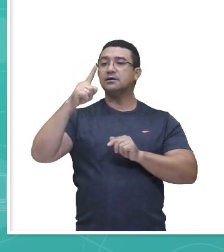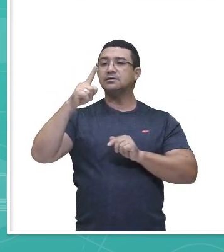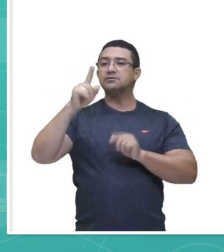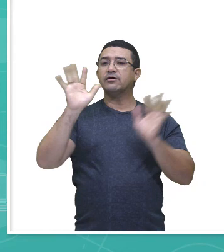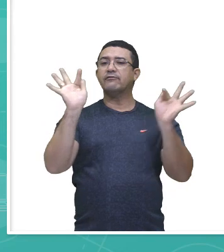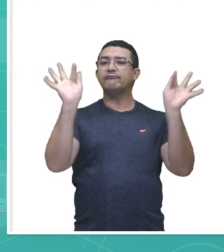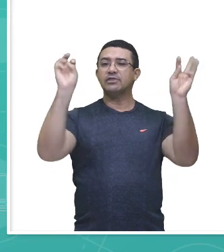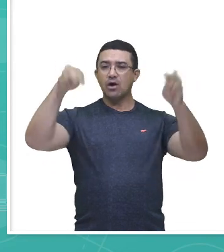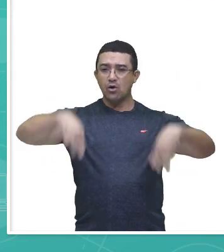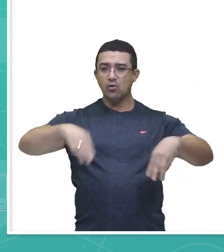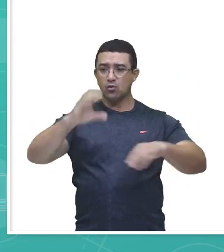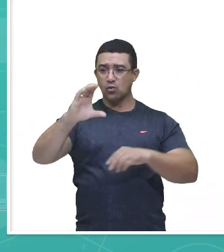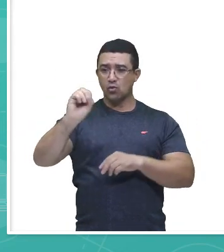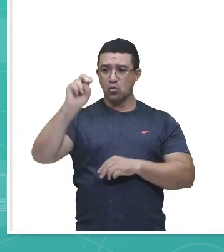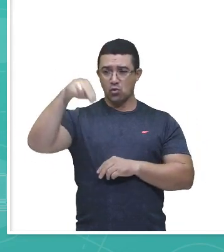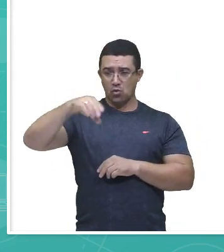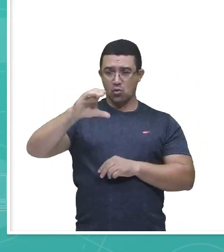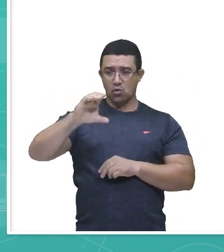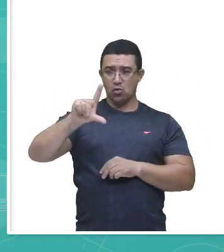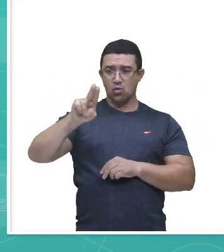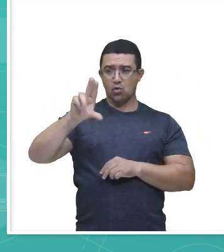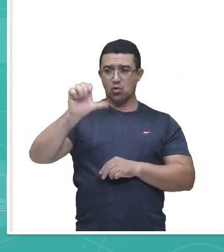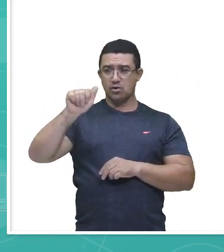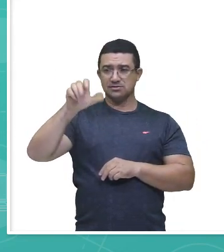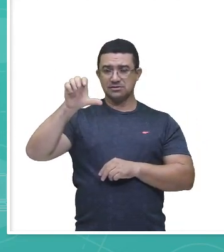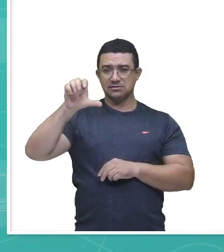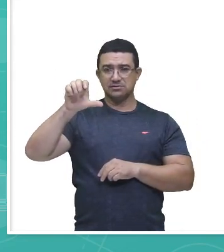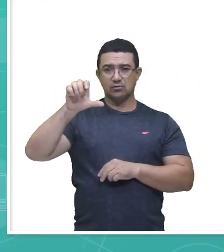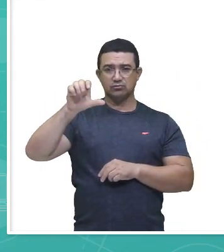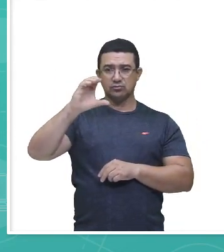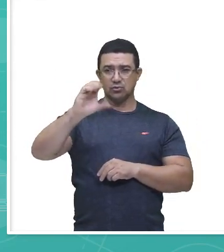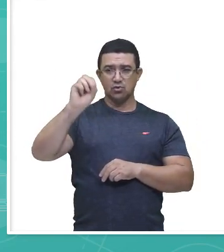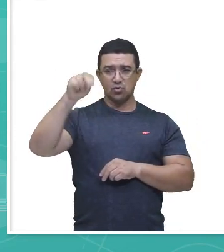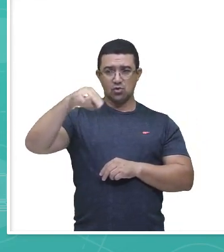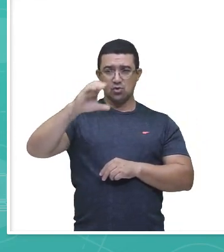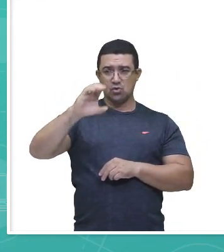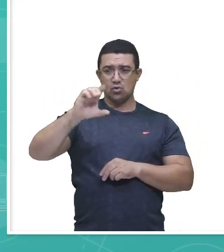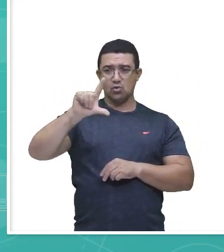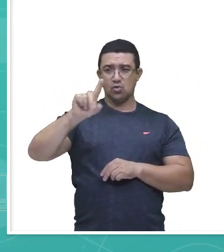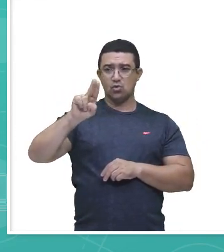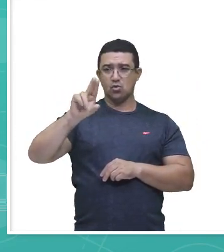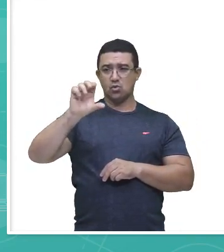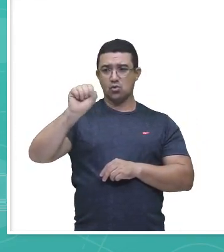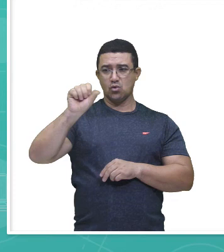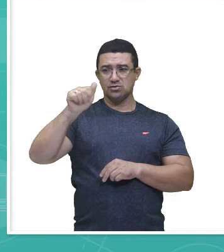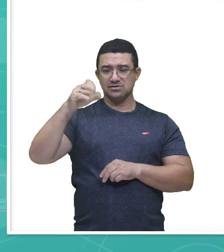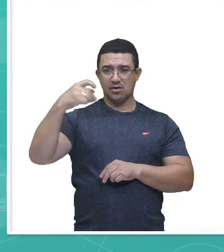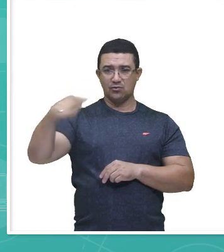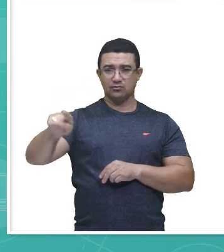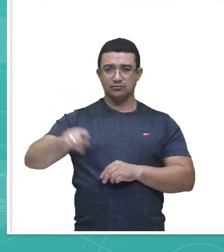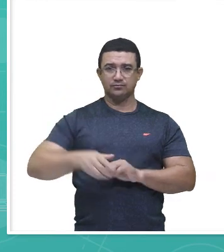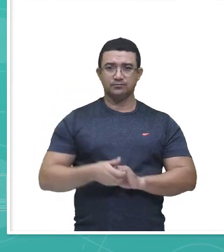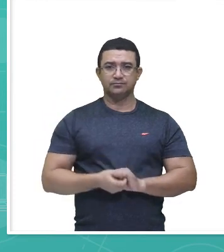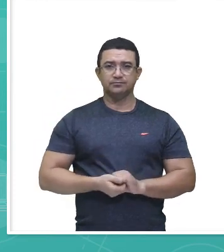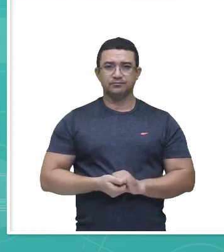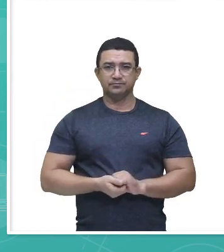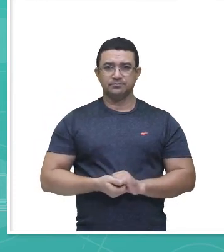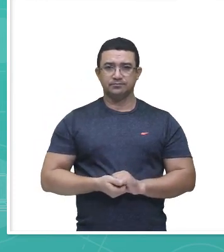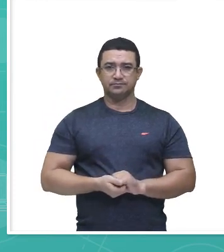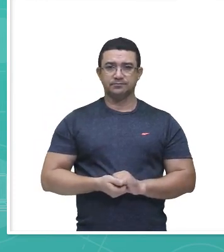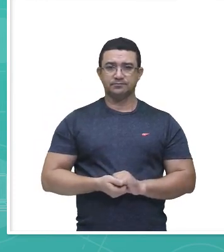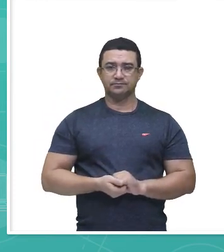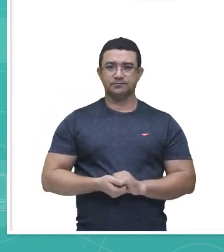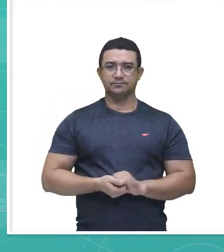diz, logo foi passear, tá bom? Então, logo foi passear, ela traz